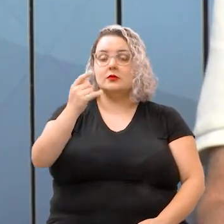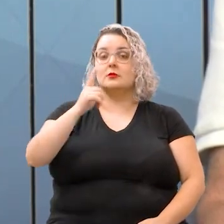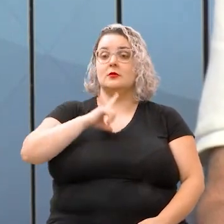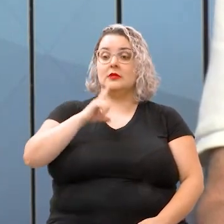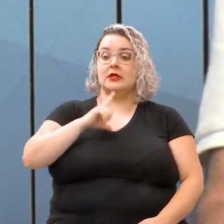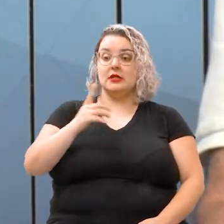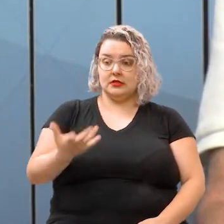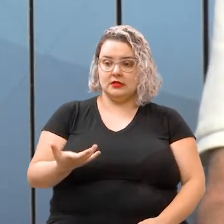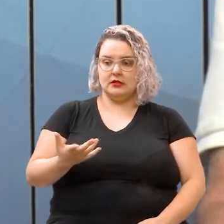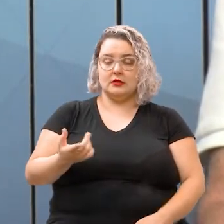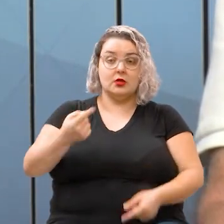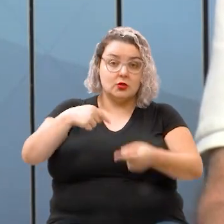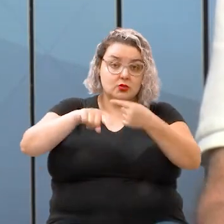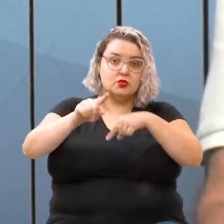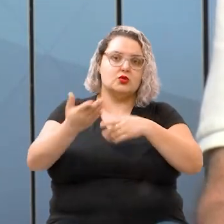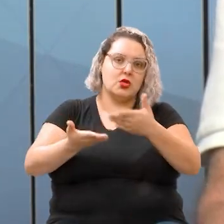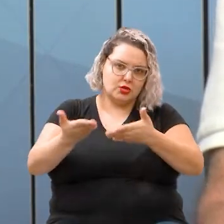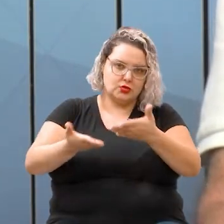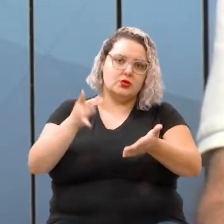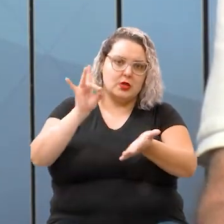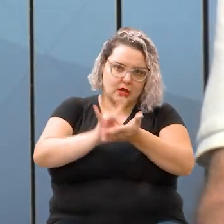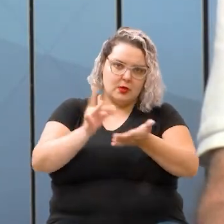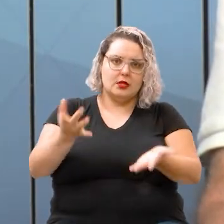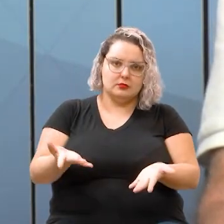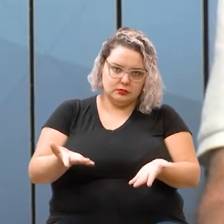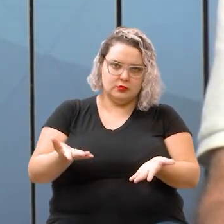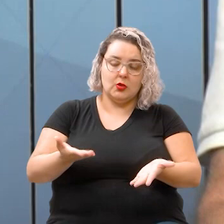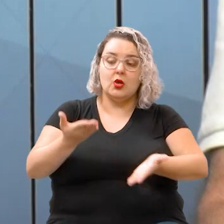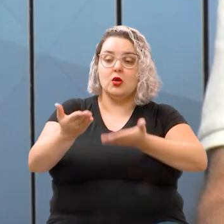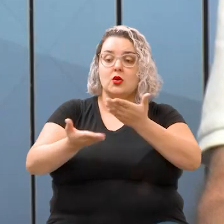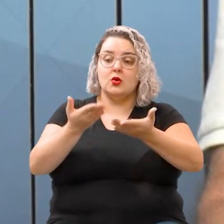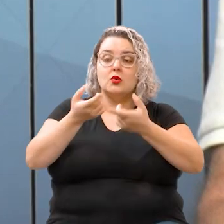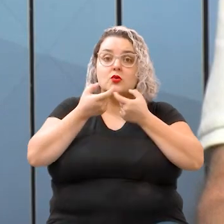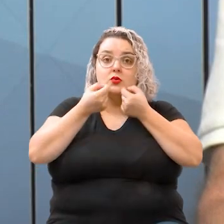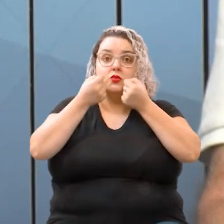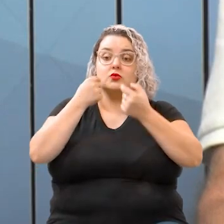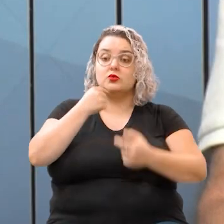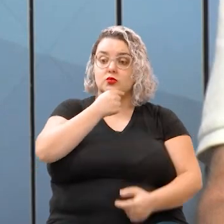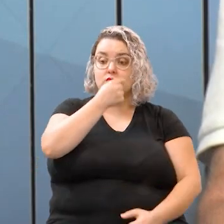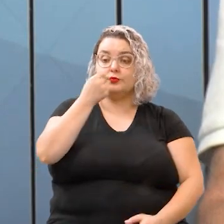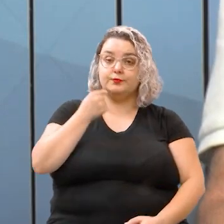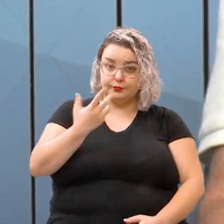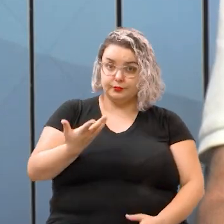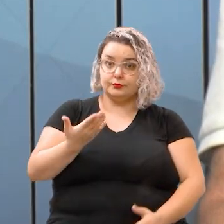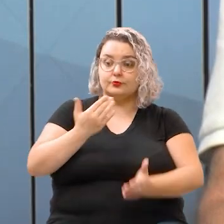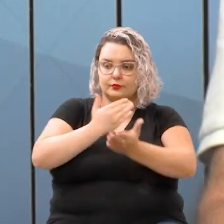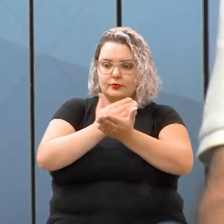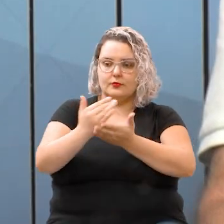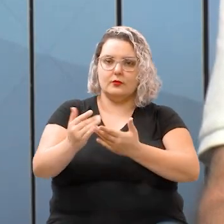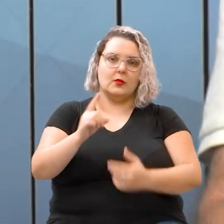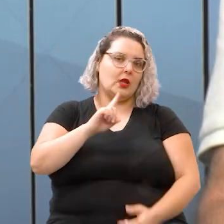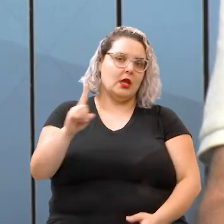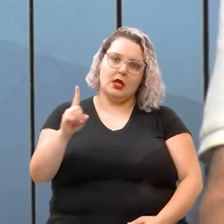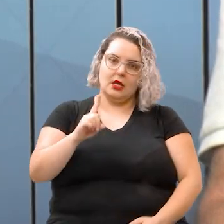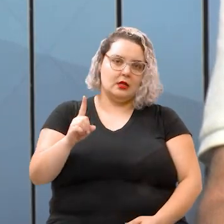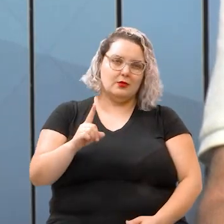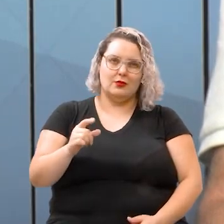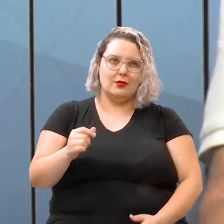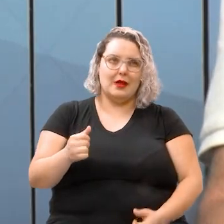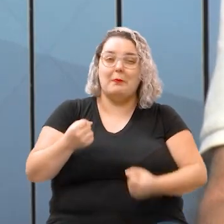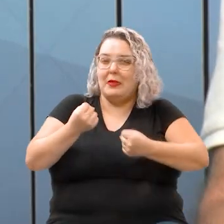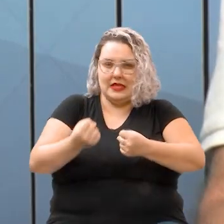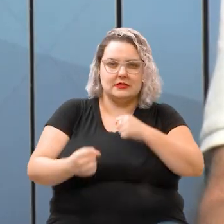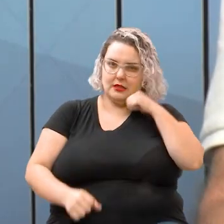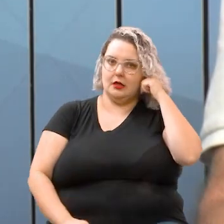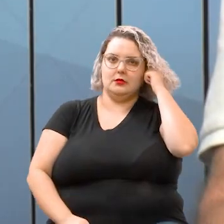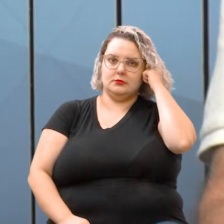ter um sucesso no tratamento mesmo. E o tratamento do câncer de boca, se ele é pego no começo, ele não é tão mutilador, né? Porque o